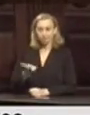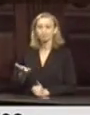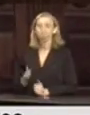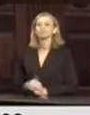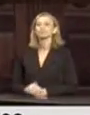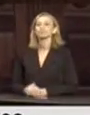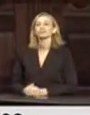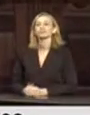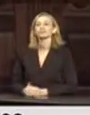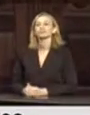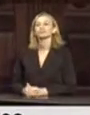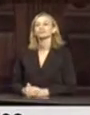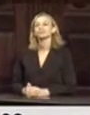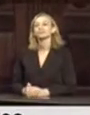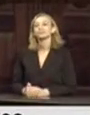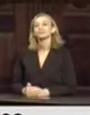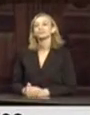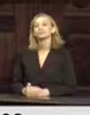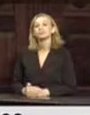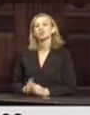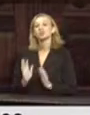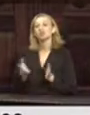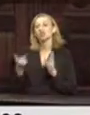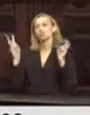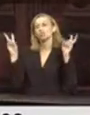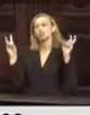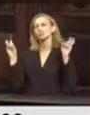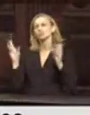Já que o tema